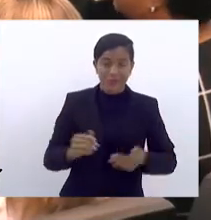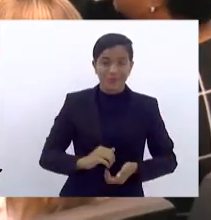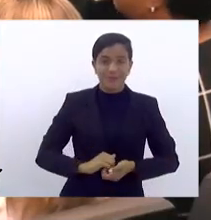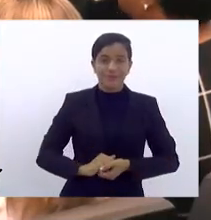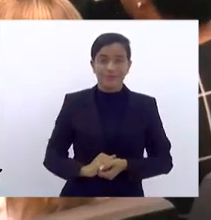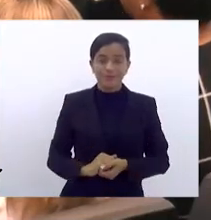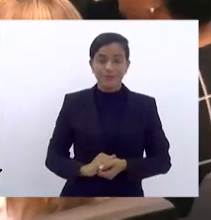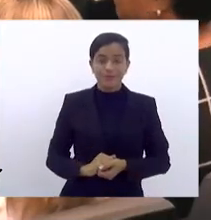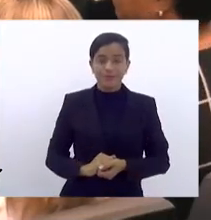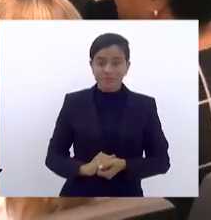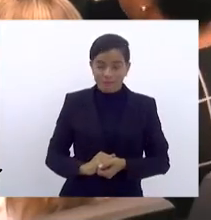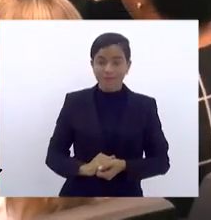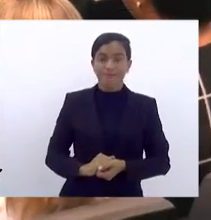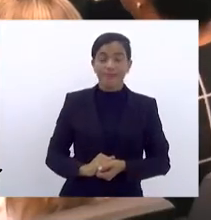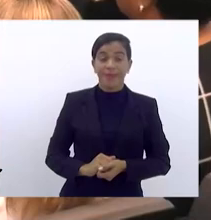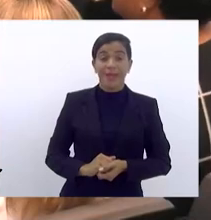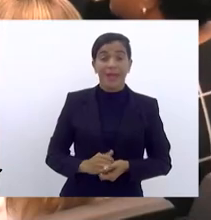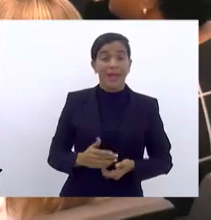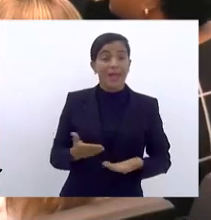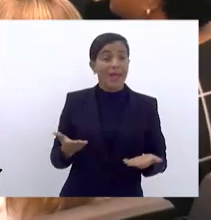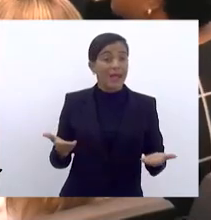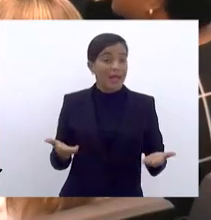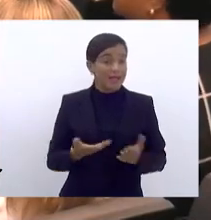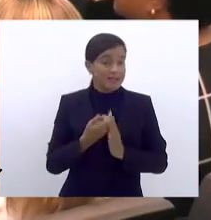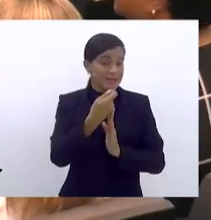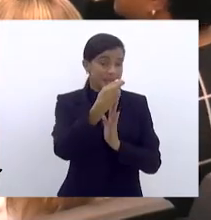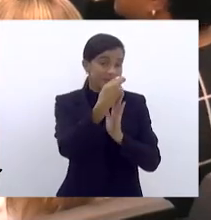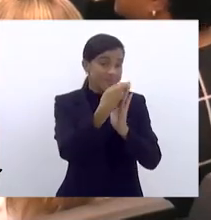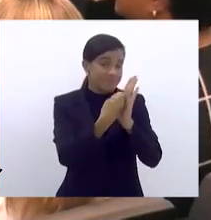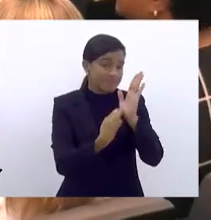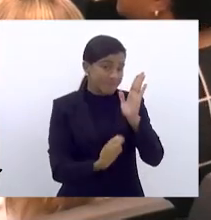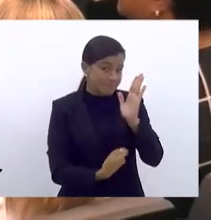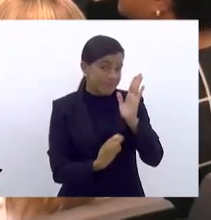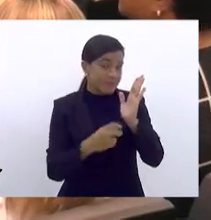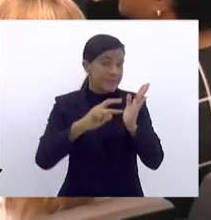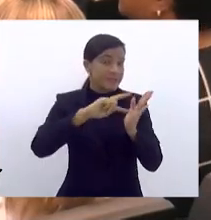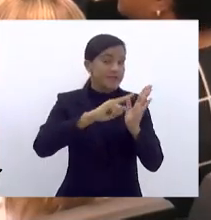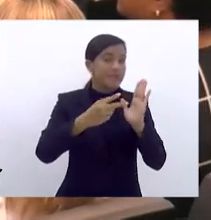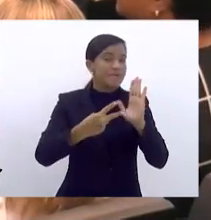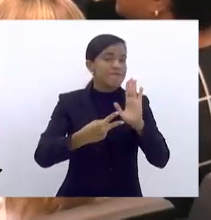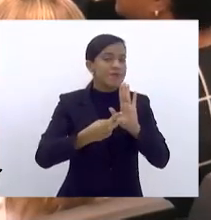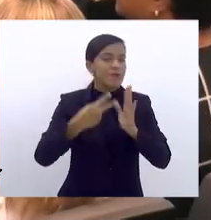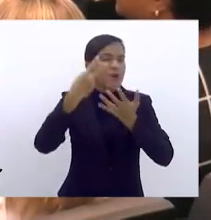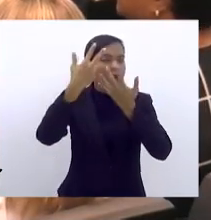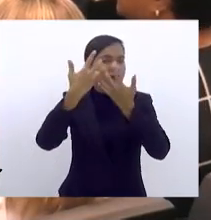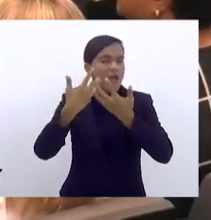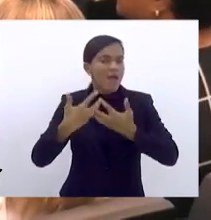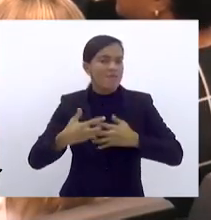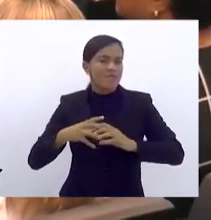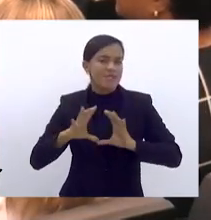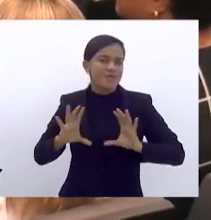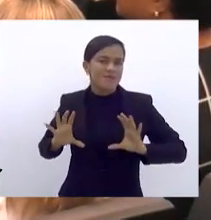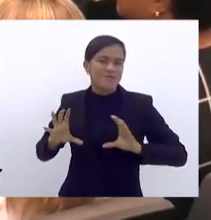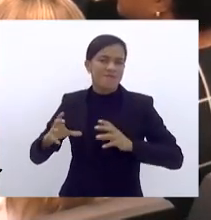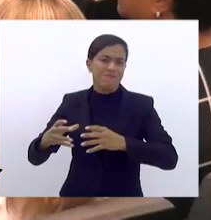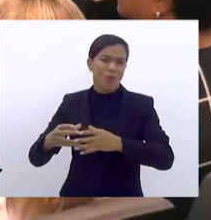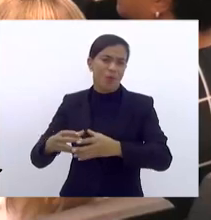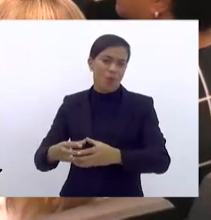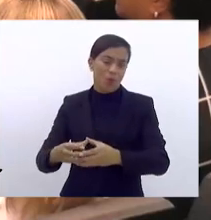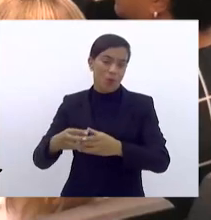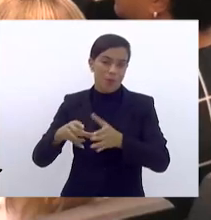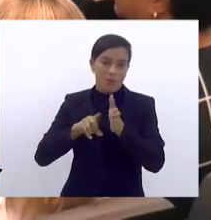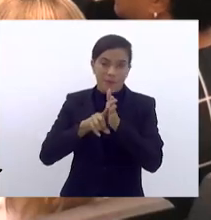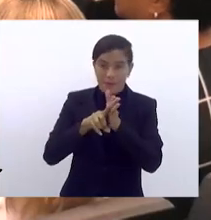dizer que essa nota ela representa a reflexão de vários pesquisadores que foram muito